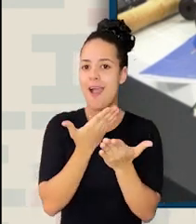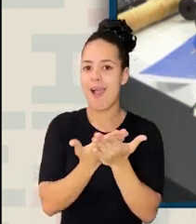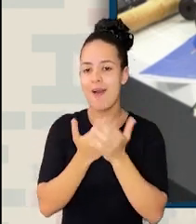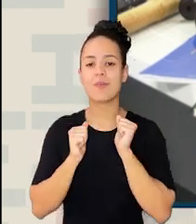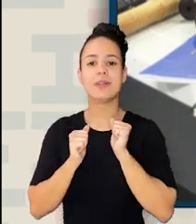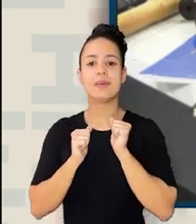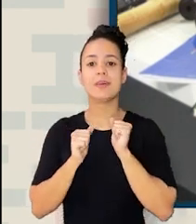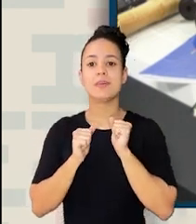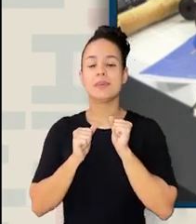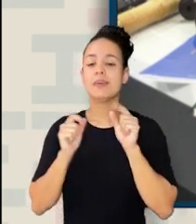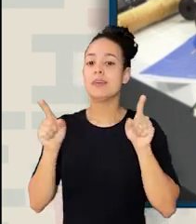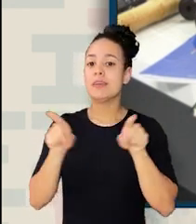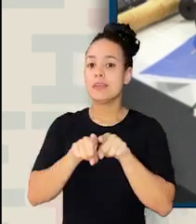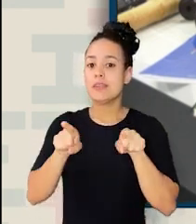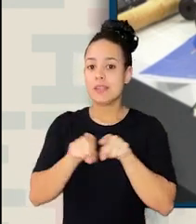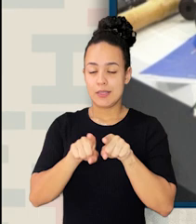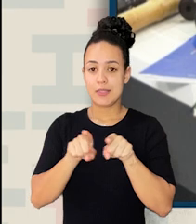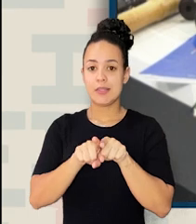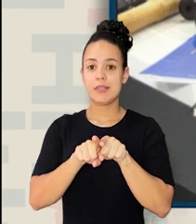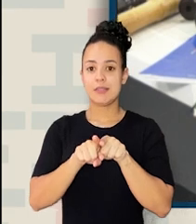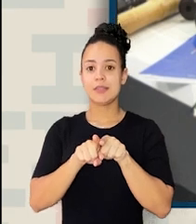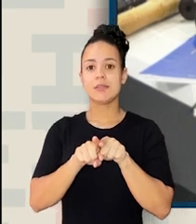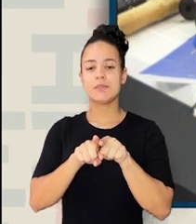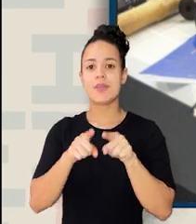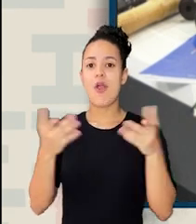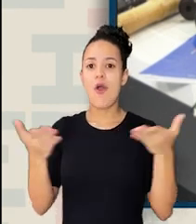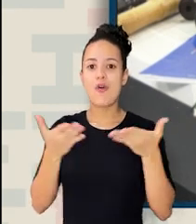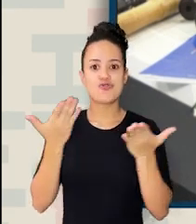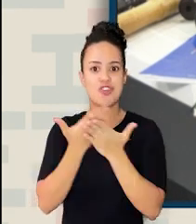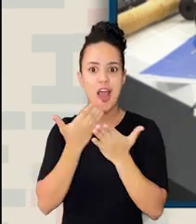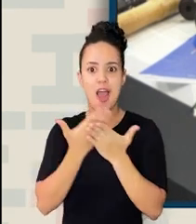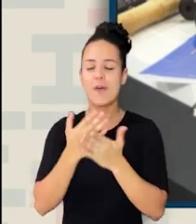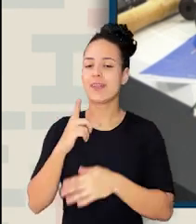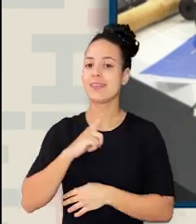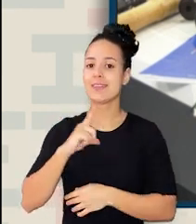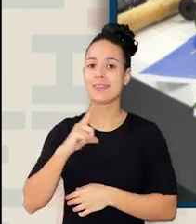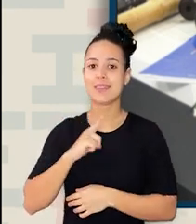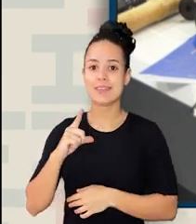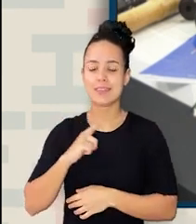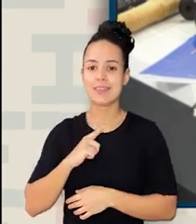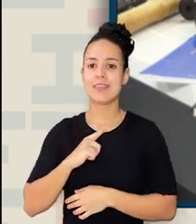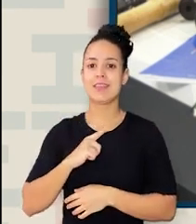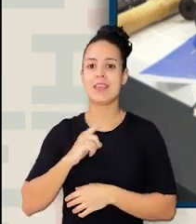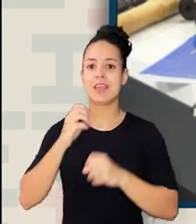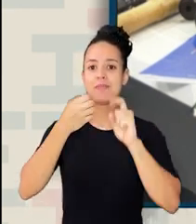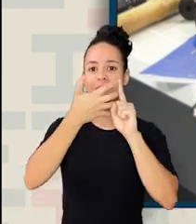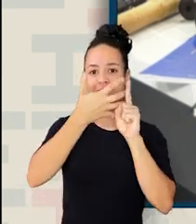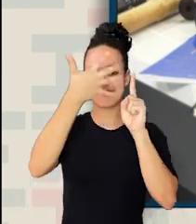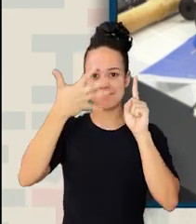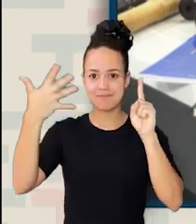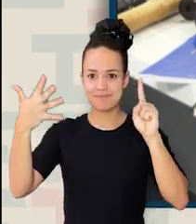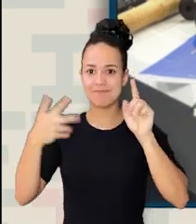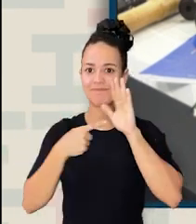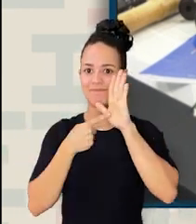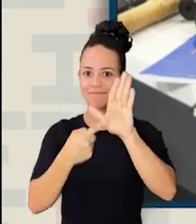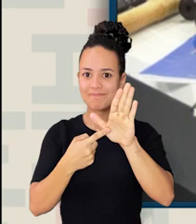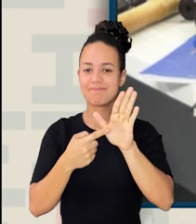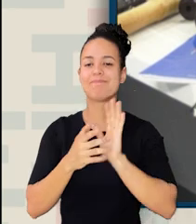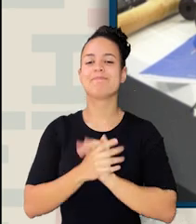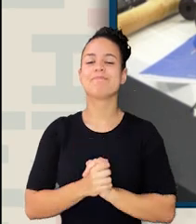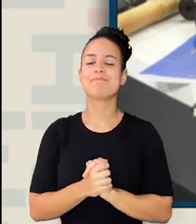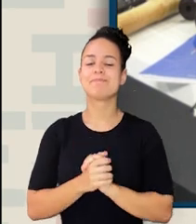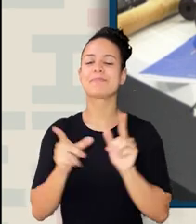também guiar essa aula bastante. Hoje vamos ter bastante partituras aparecendo aqui. E